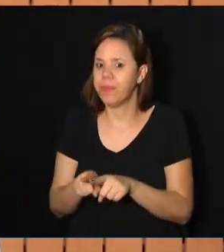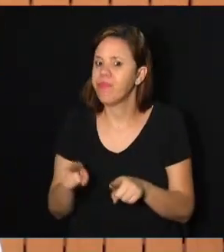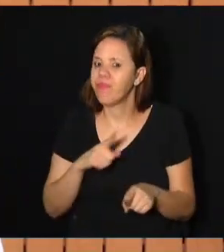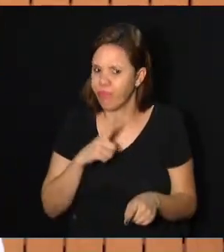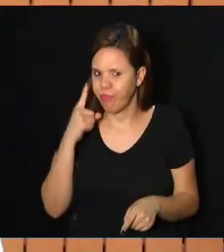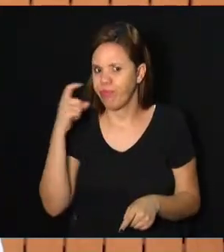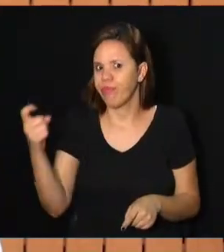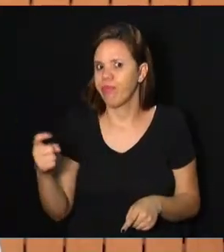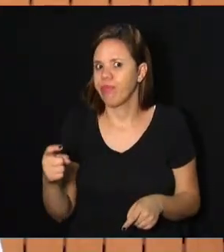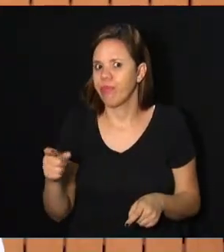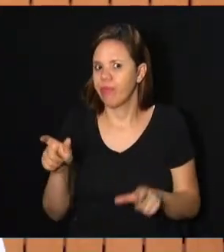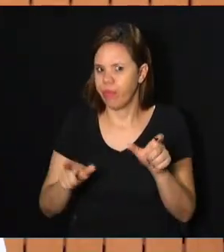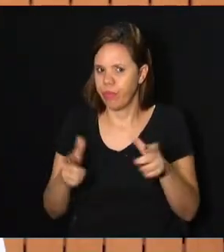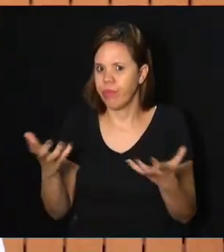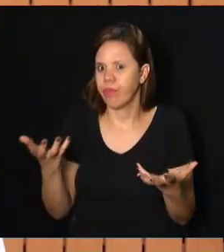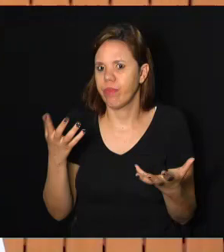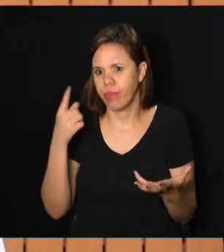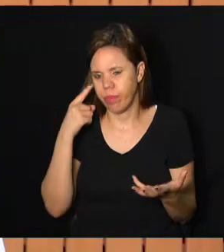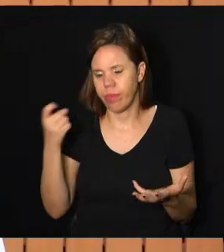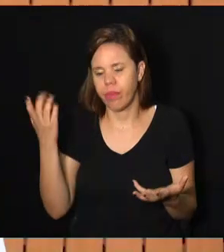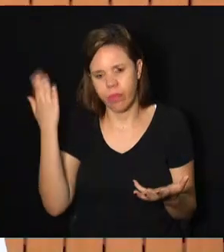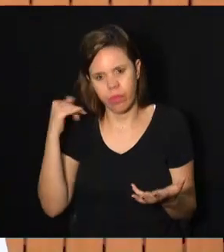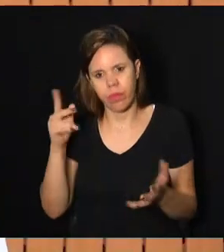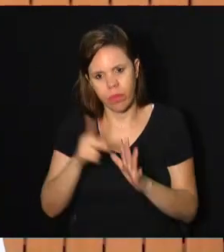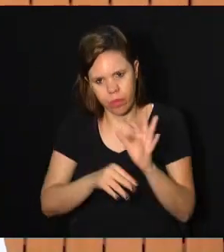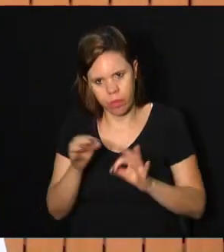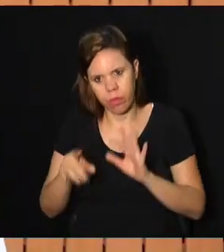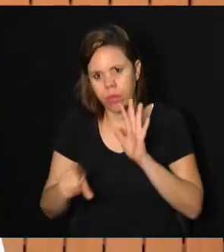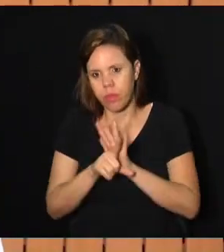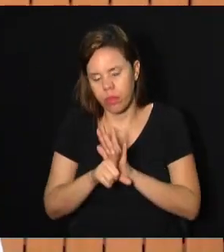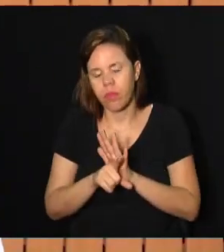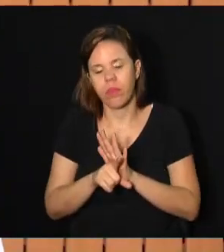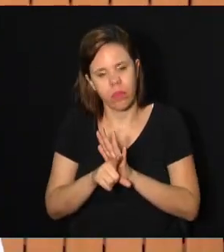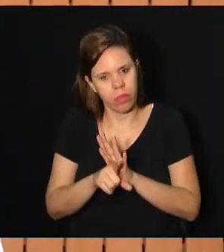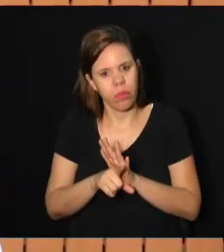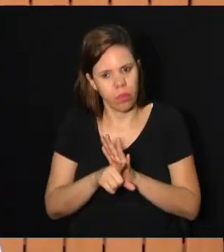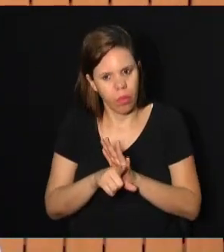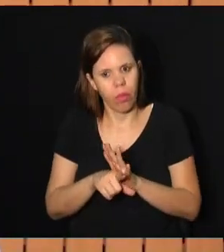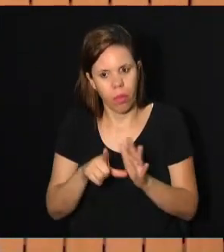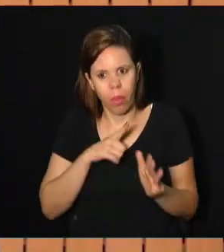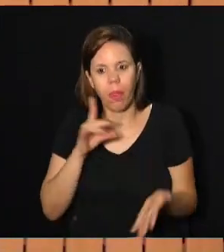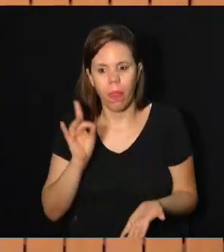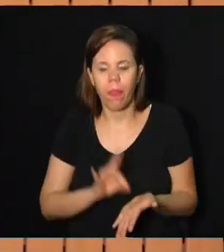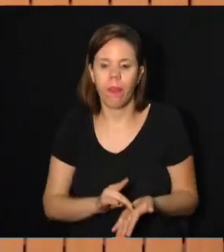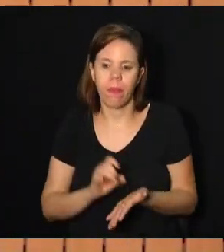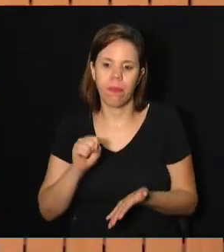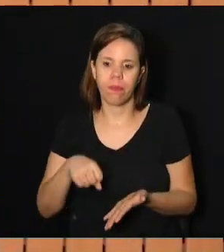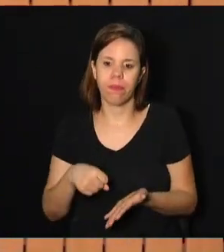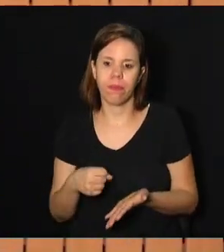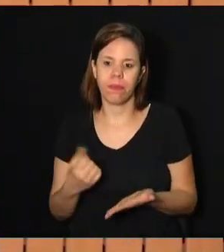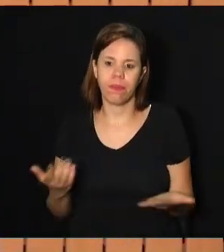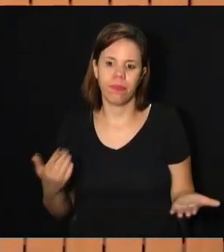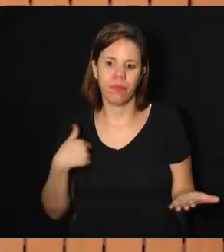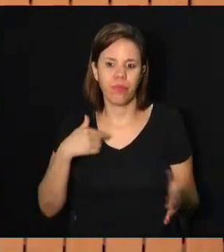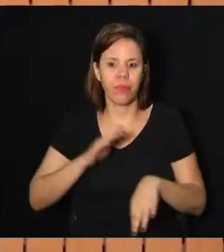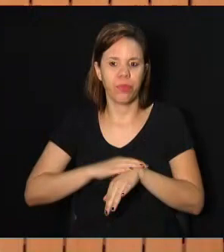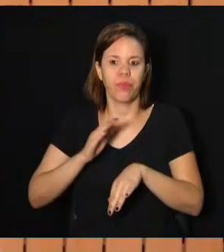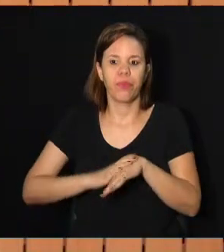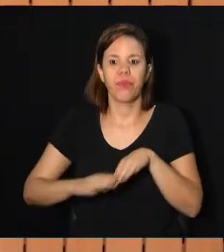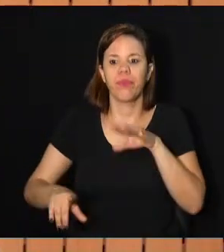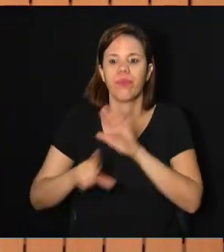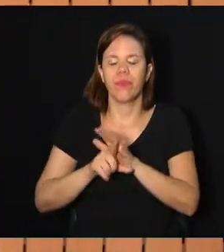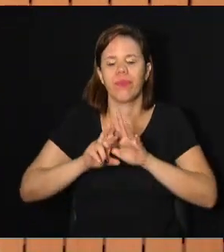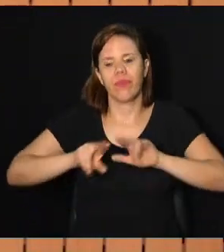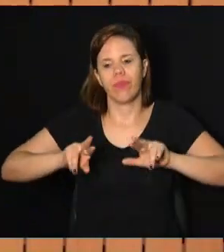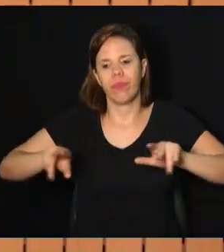interesse. E para aquelas que têm interesse, que esse projeto, talvez, que essa lei tem eficácia, tem vigência. Então, eu sou autor dessa lei, como de